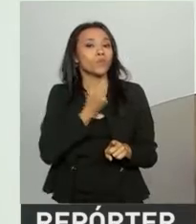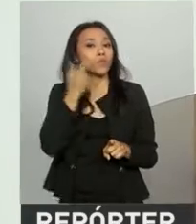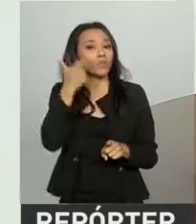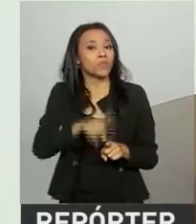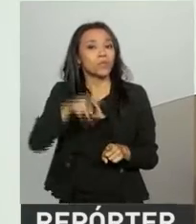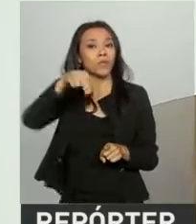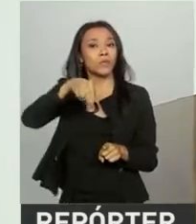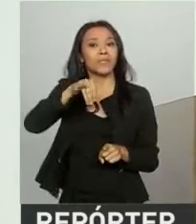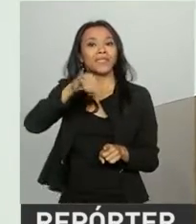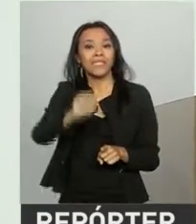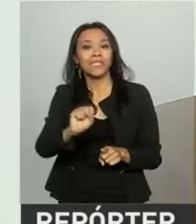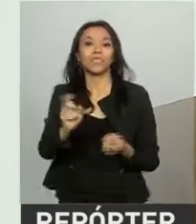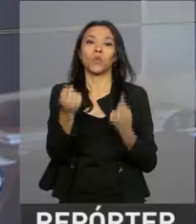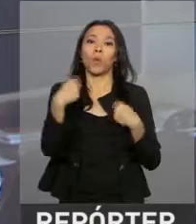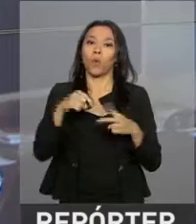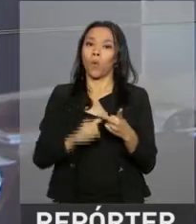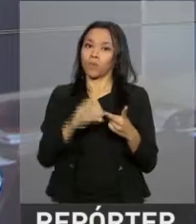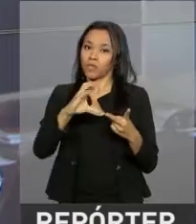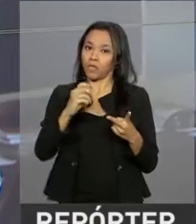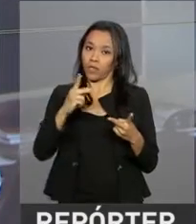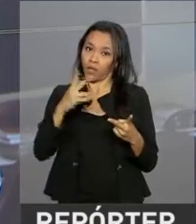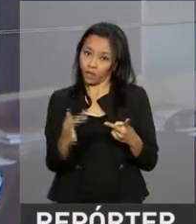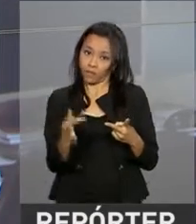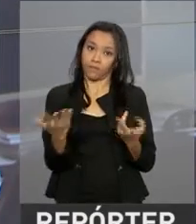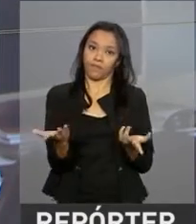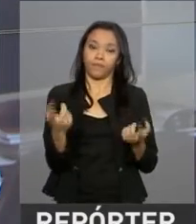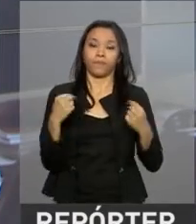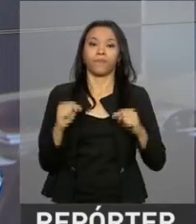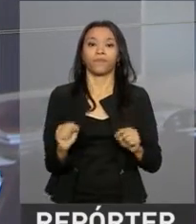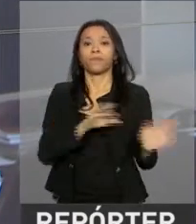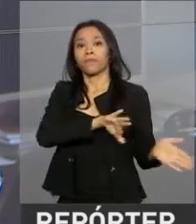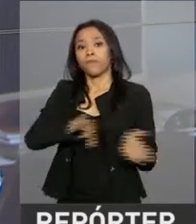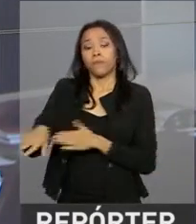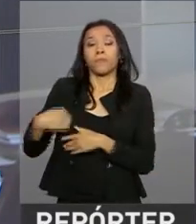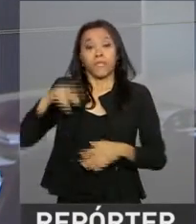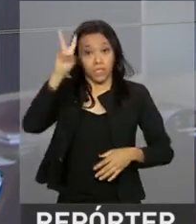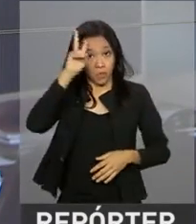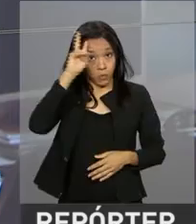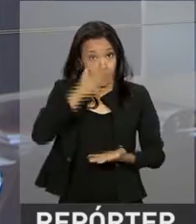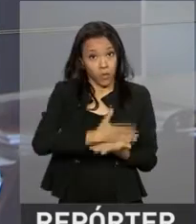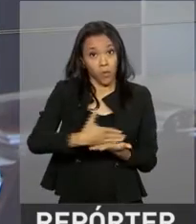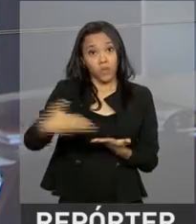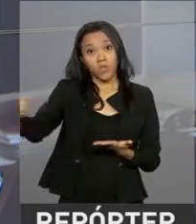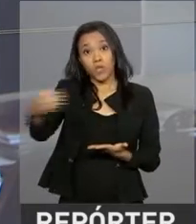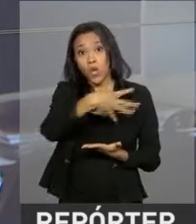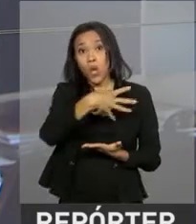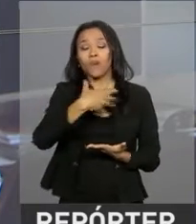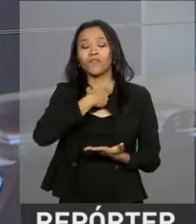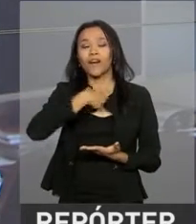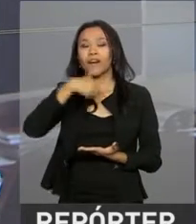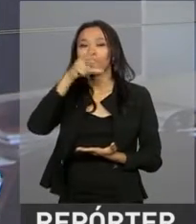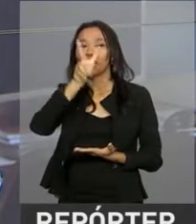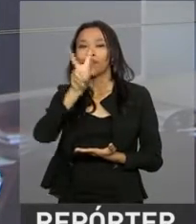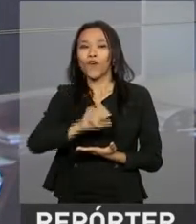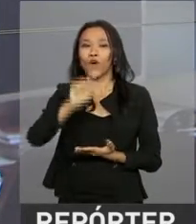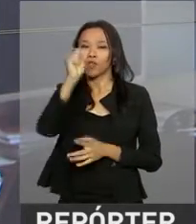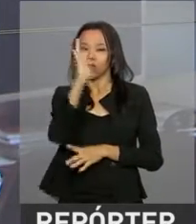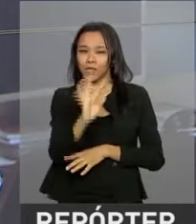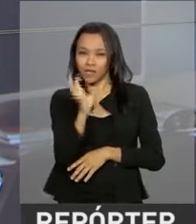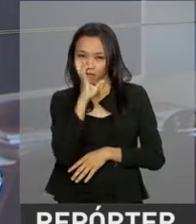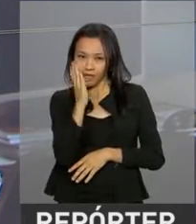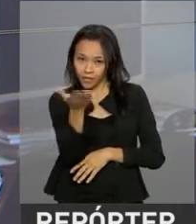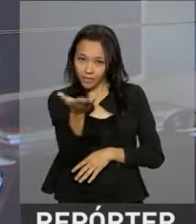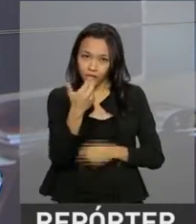NIS ou o CPF em mãos. E segunda-feira começa a transmissão da nova Voz do Brasil. Confira